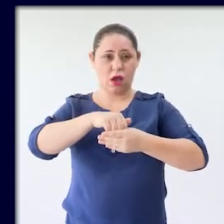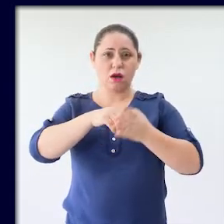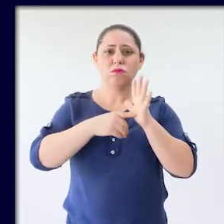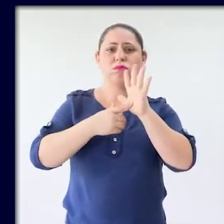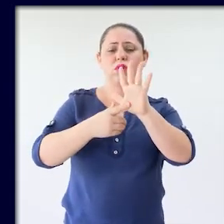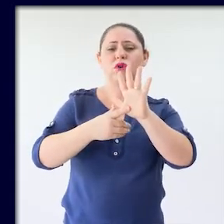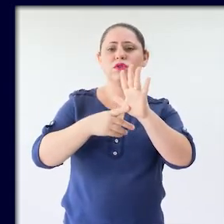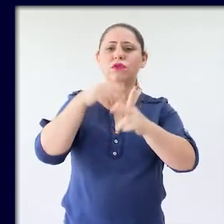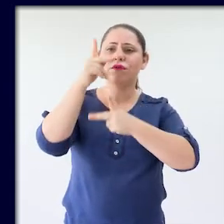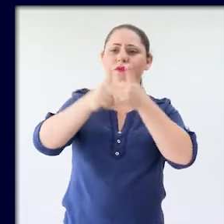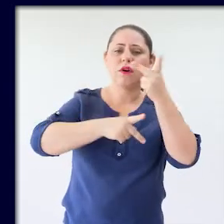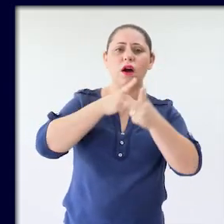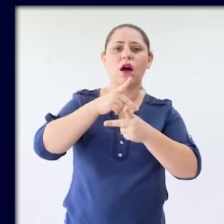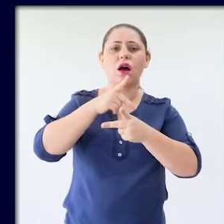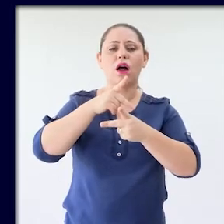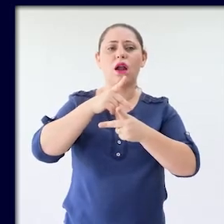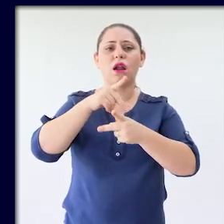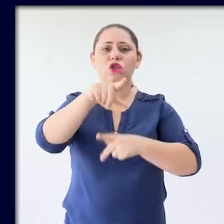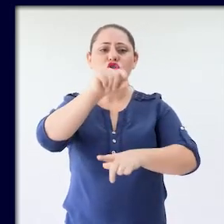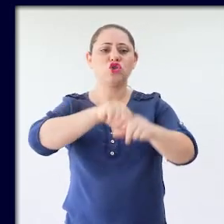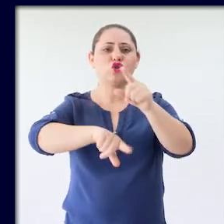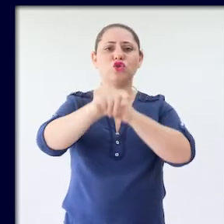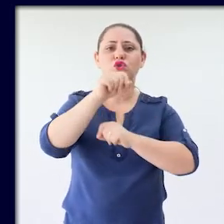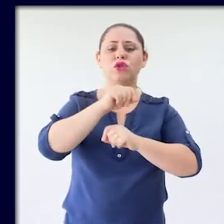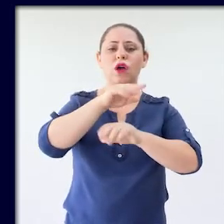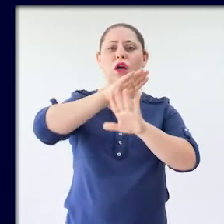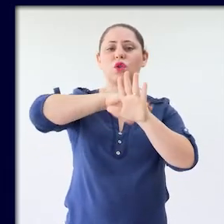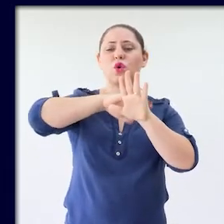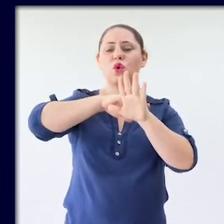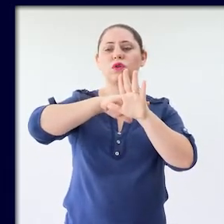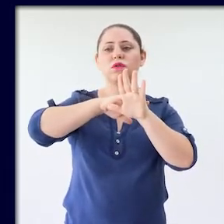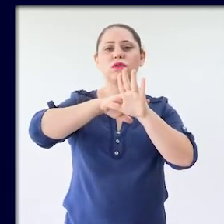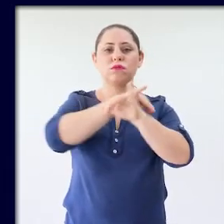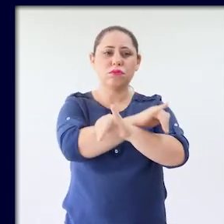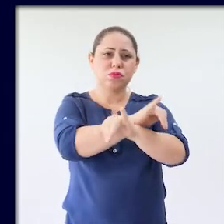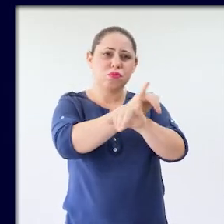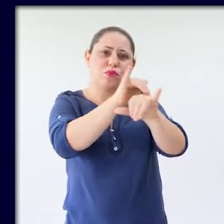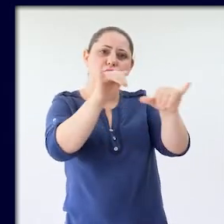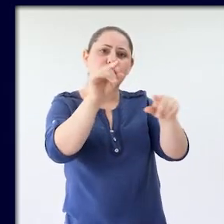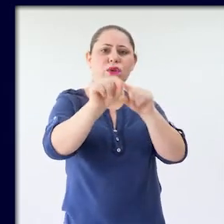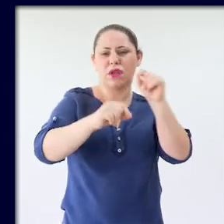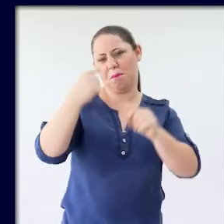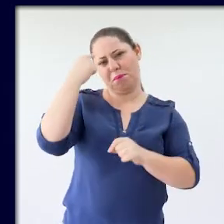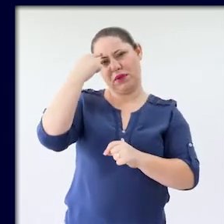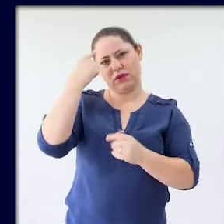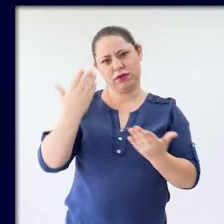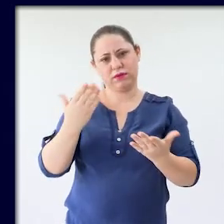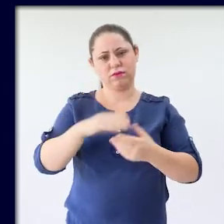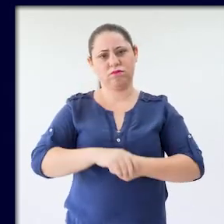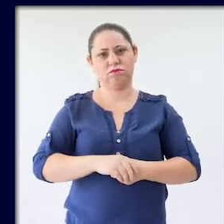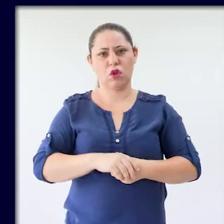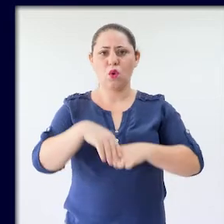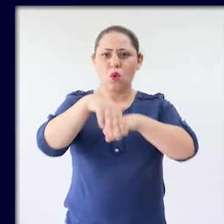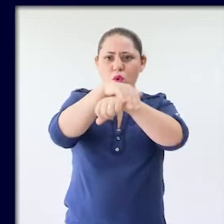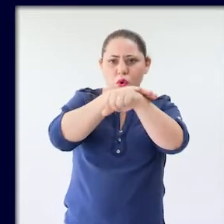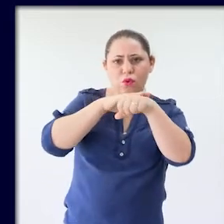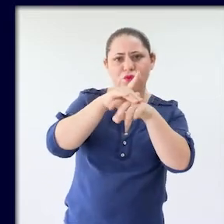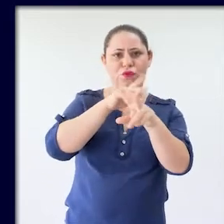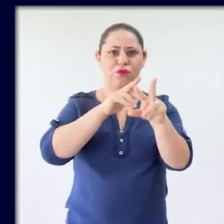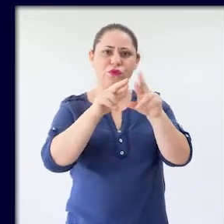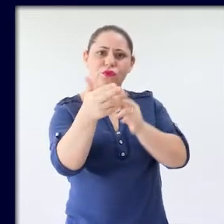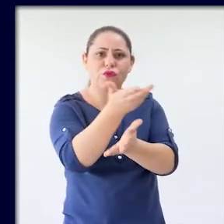manifeste as suas preferências, as suas ideologias e passe para frente aquilo que ele pensa,